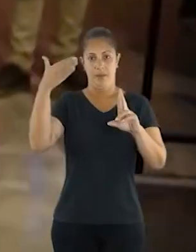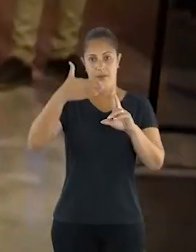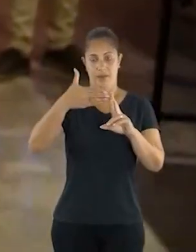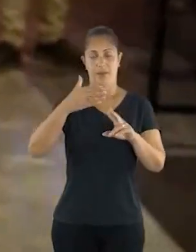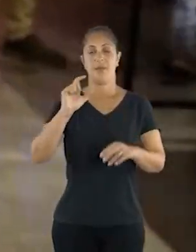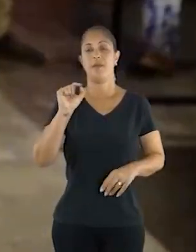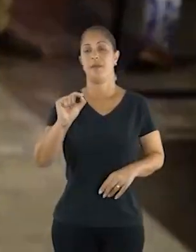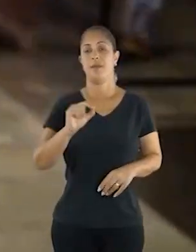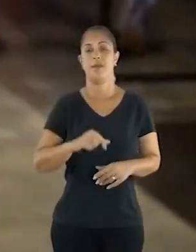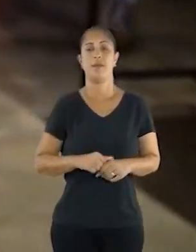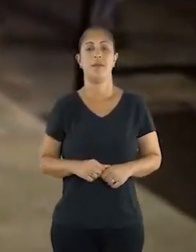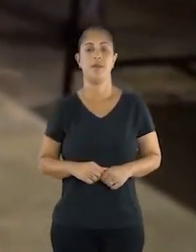referência